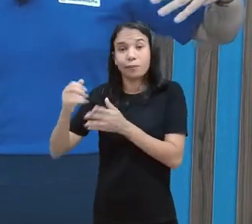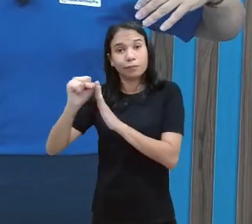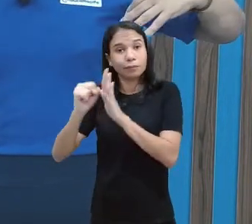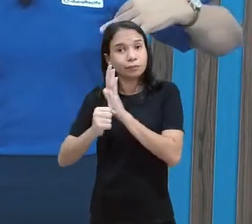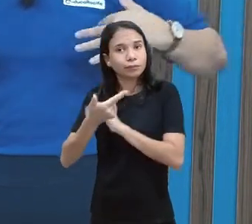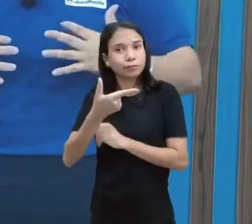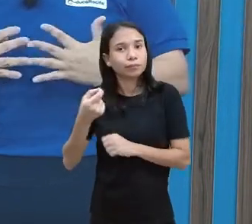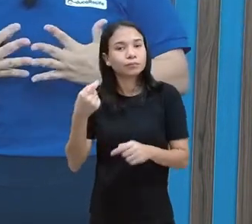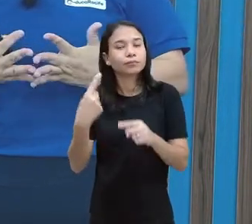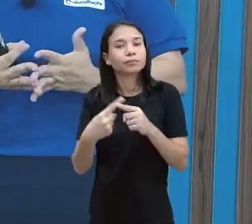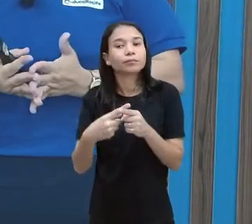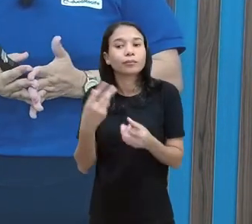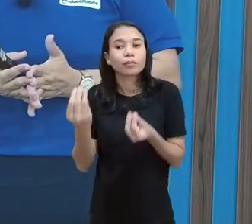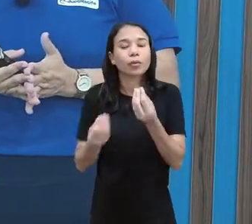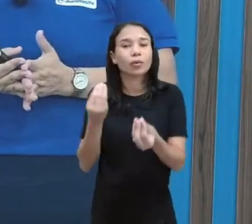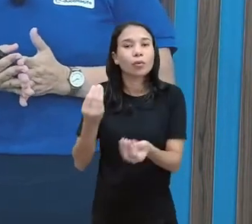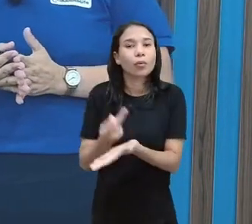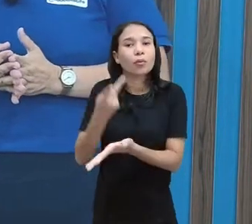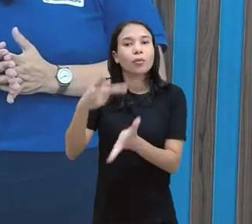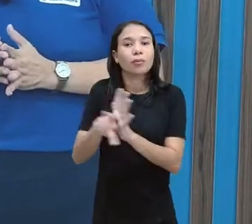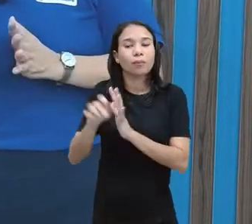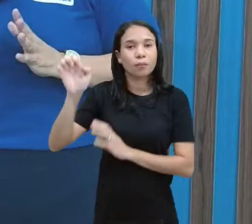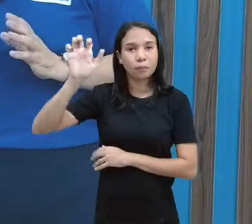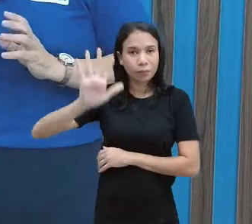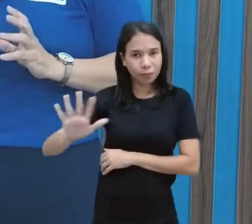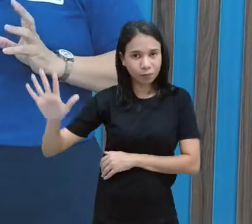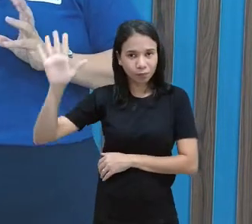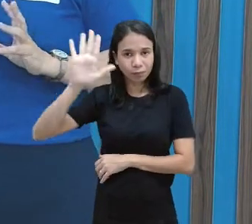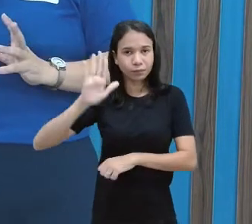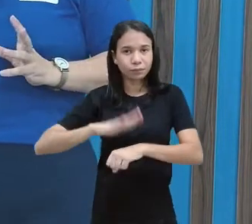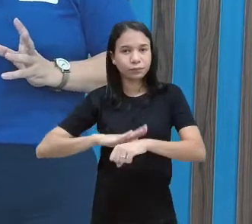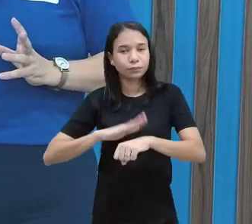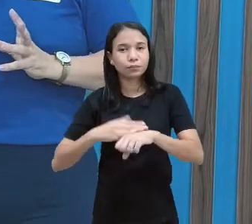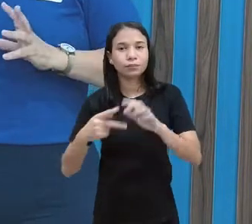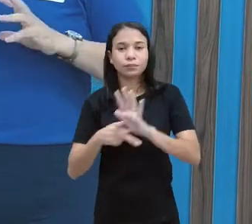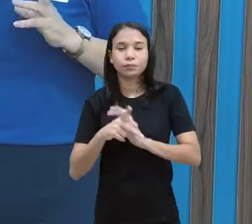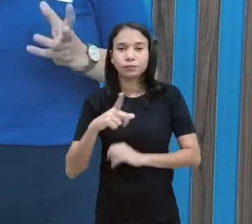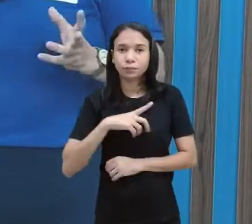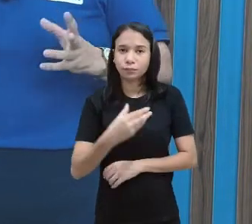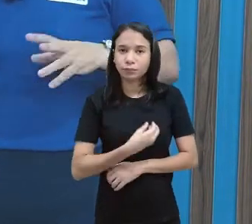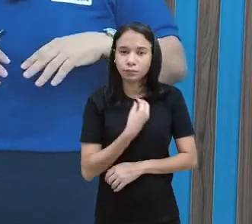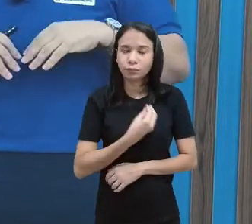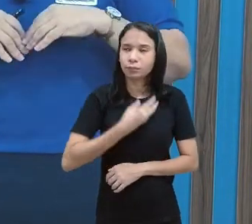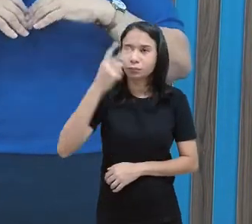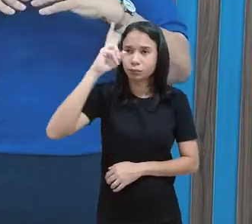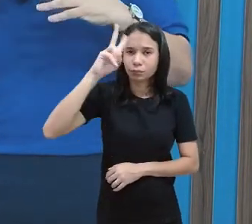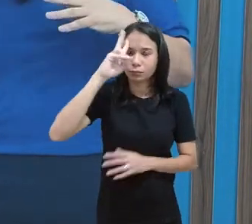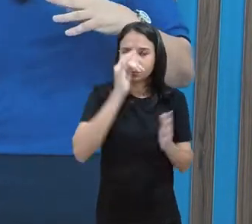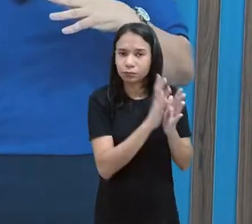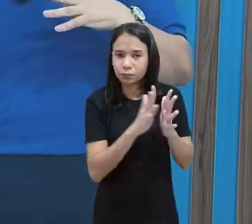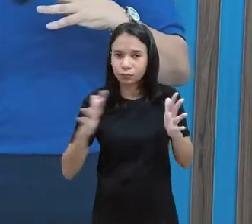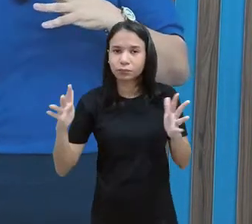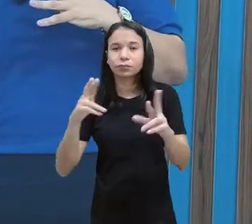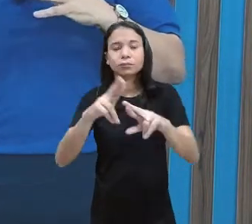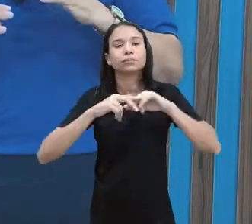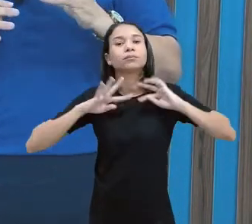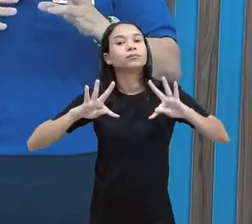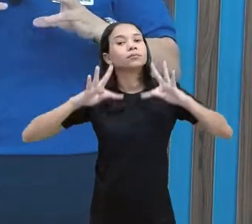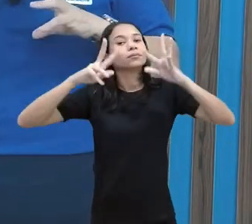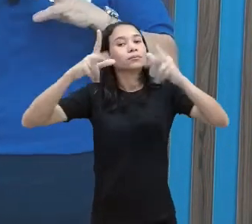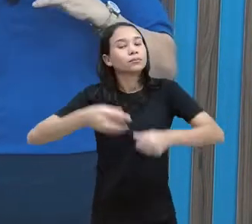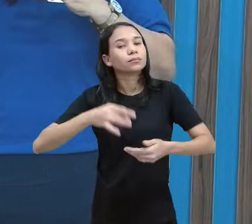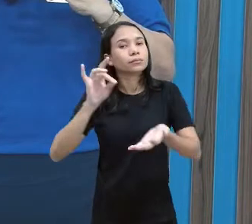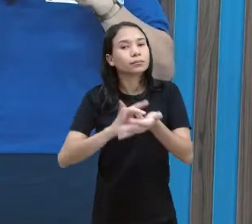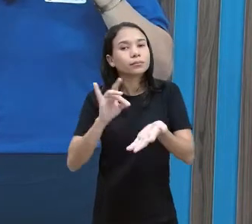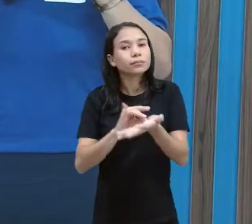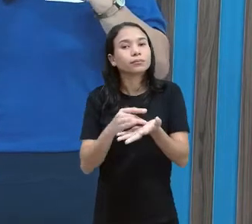das questões que estavam acontecendo na Europa, né, naquele momento histórico, né? Então, tudo isso,